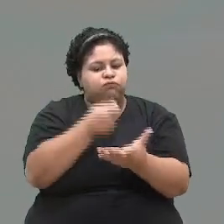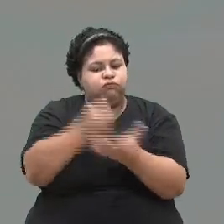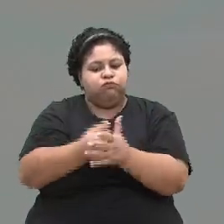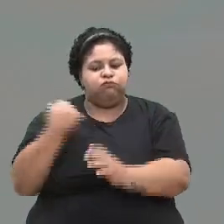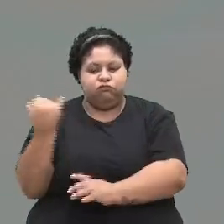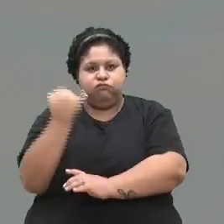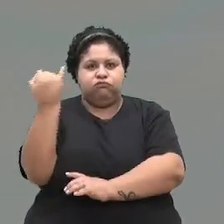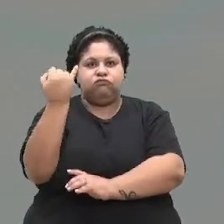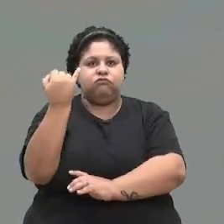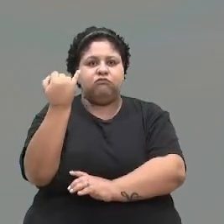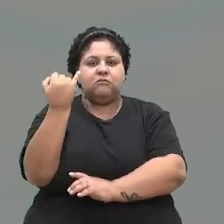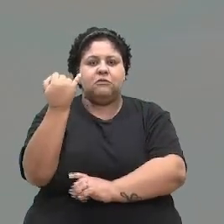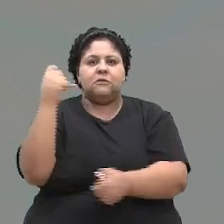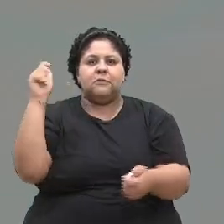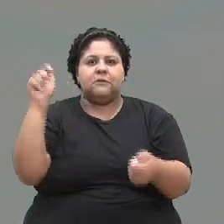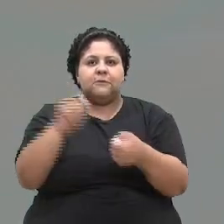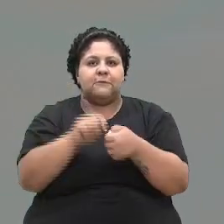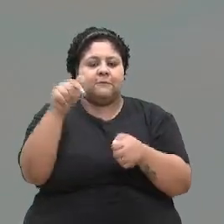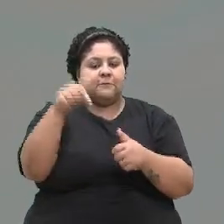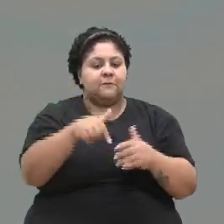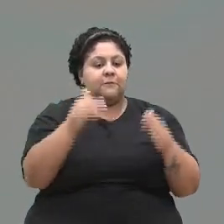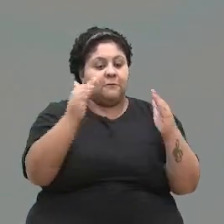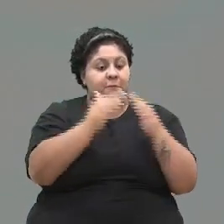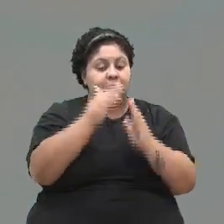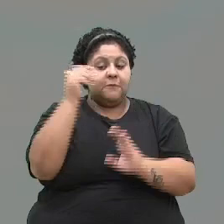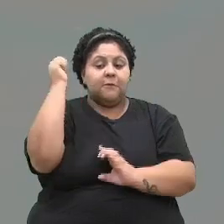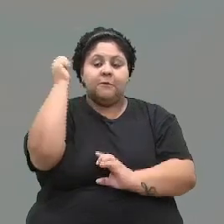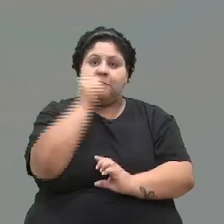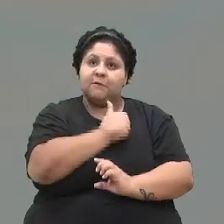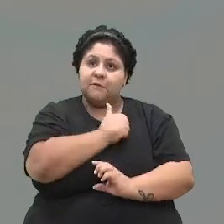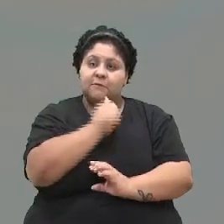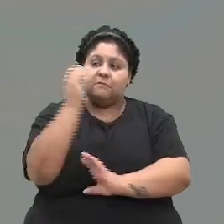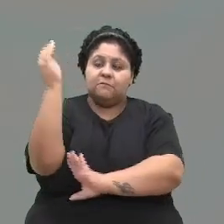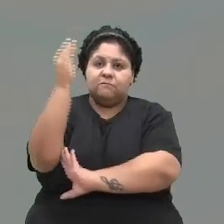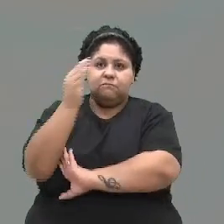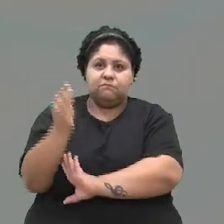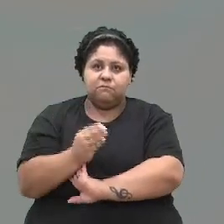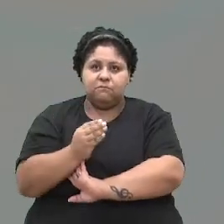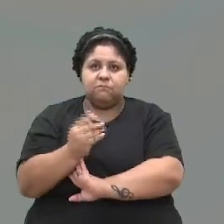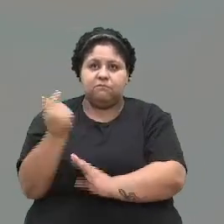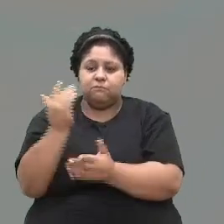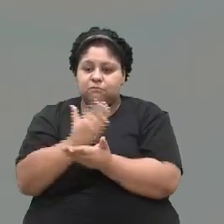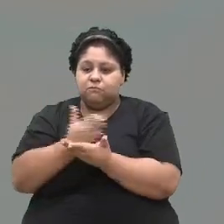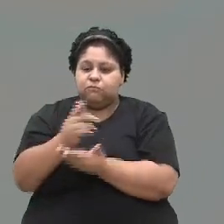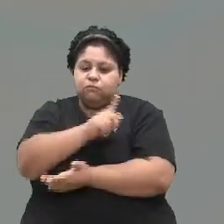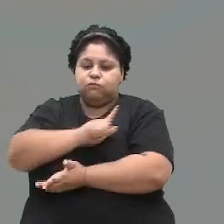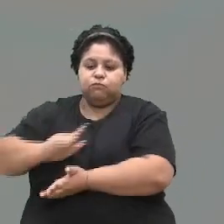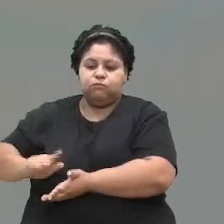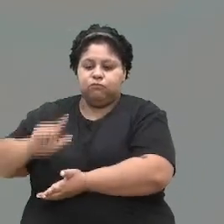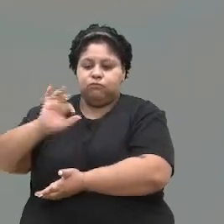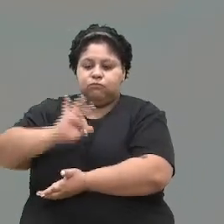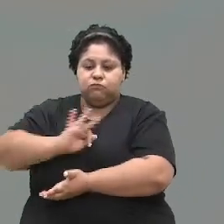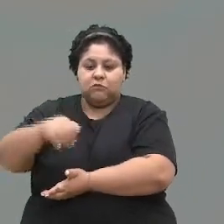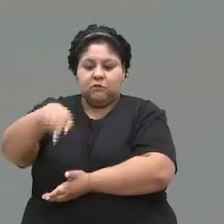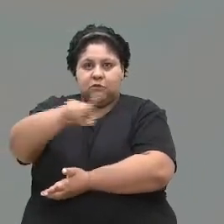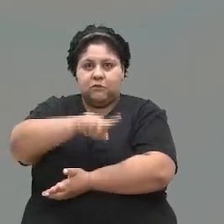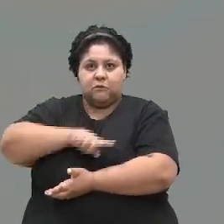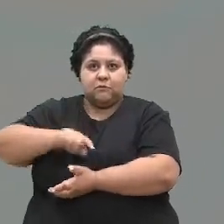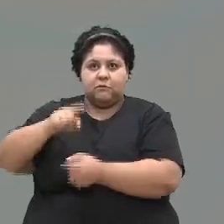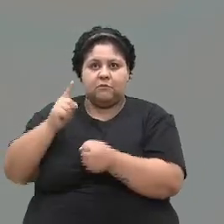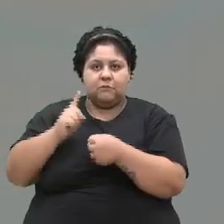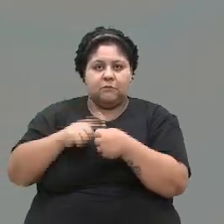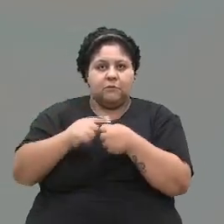a gente traga esta Casa da Mulher brasileira, uma iniciativa do governo federal para a nossa